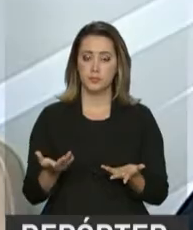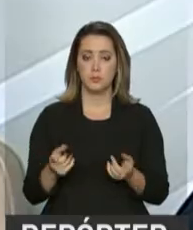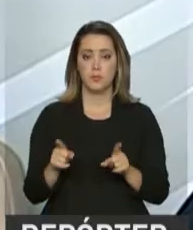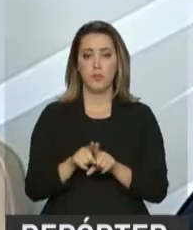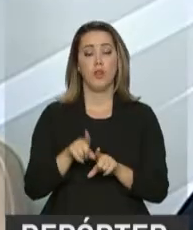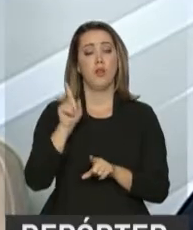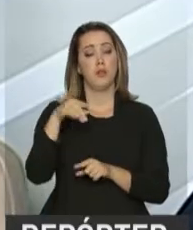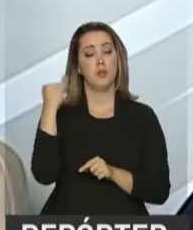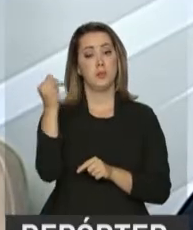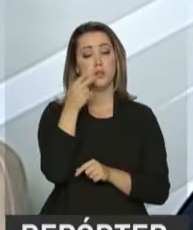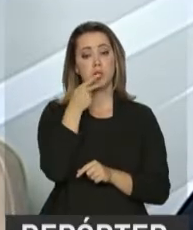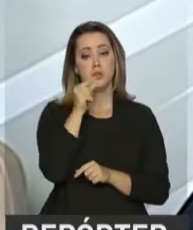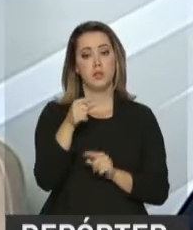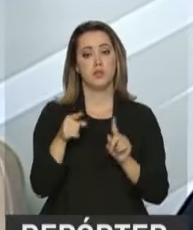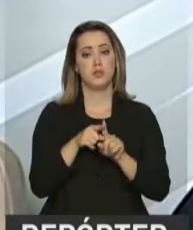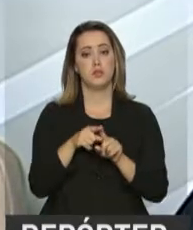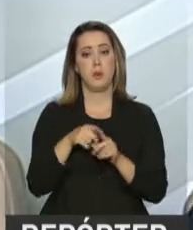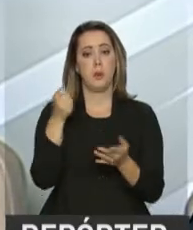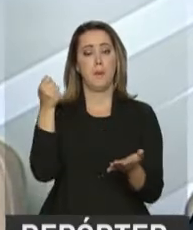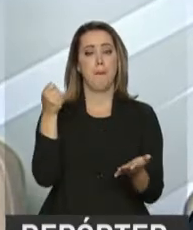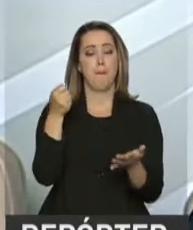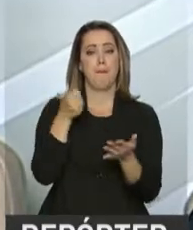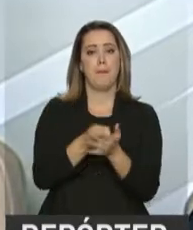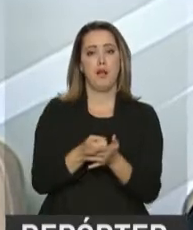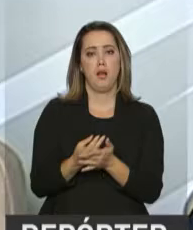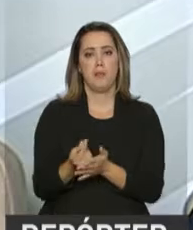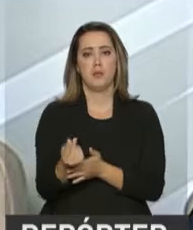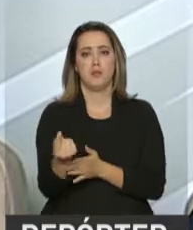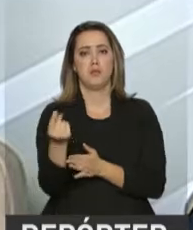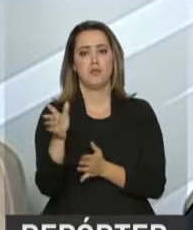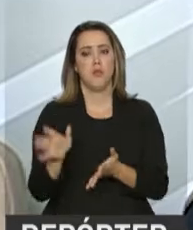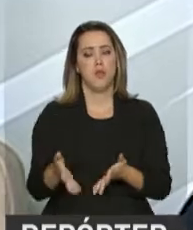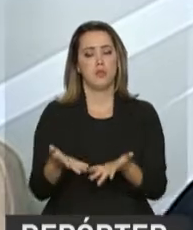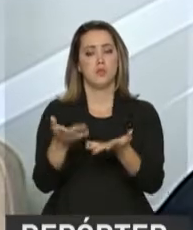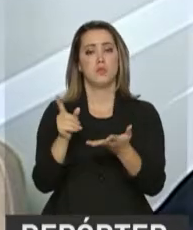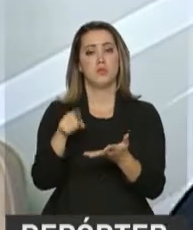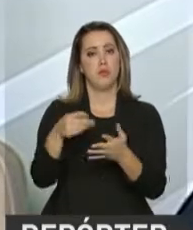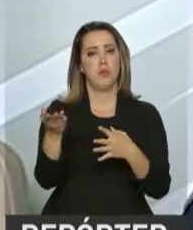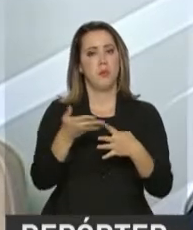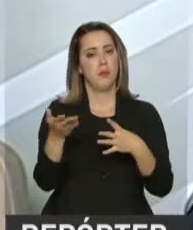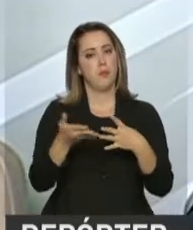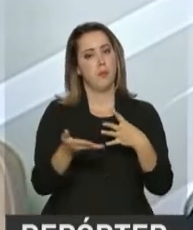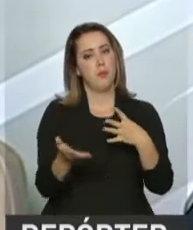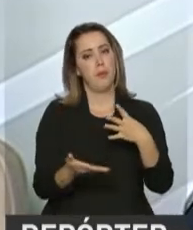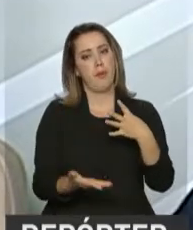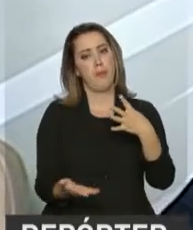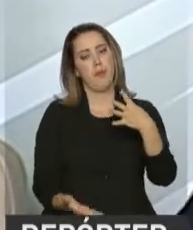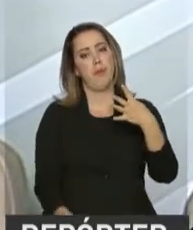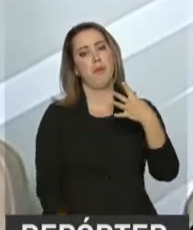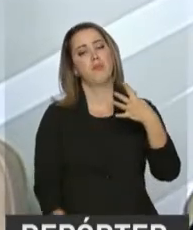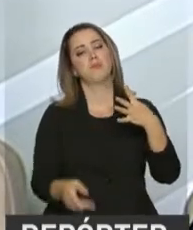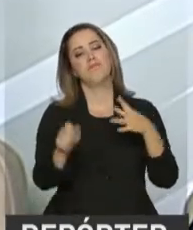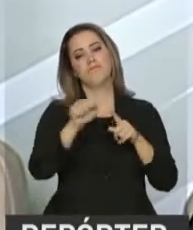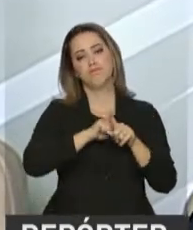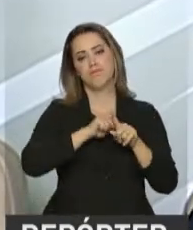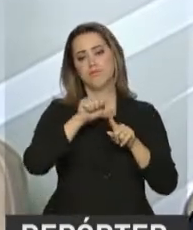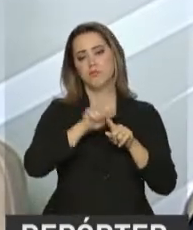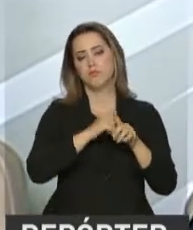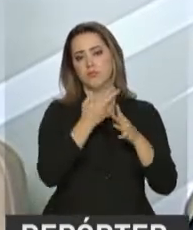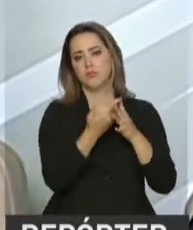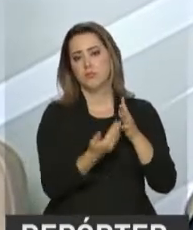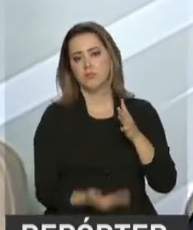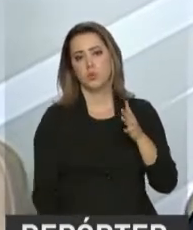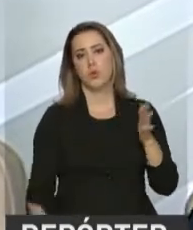É importante mencionar que o pagamento desse valor de incentivo será feito em parcelas mensais limitadas ao